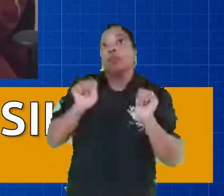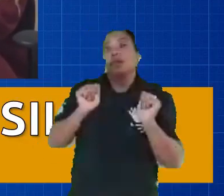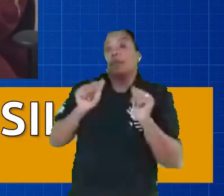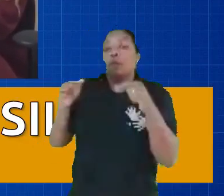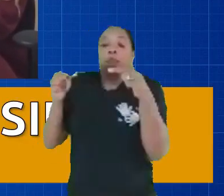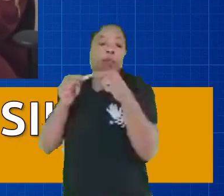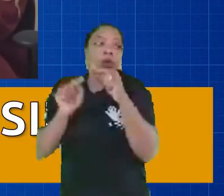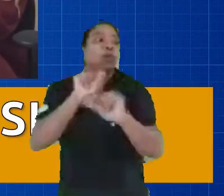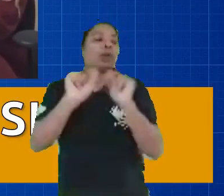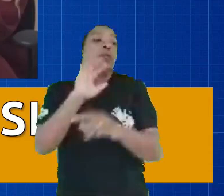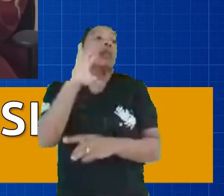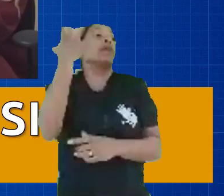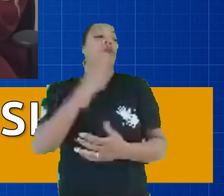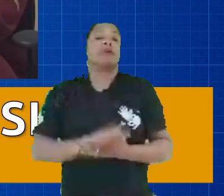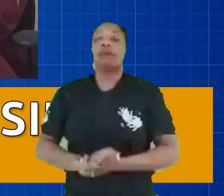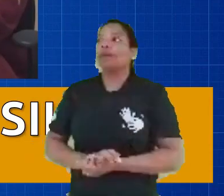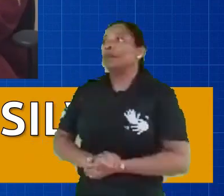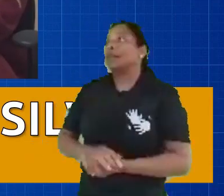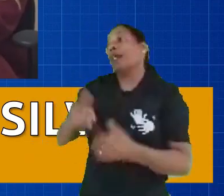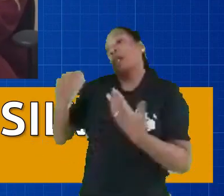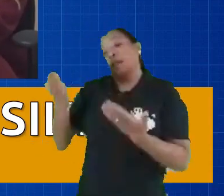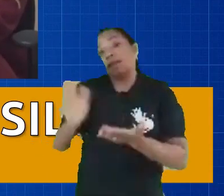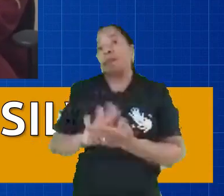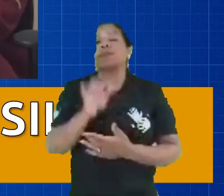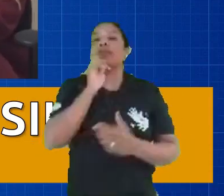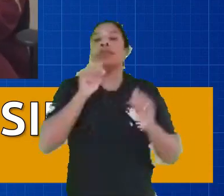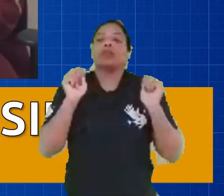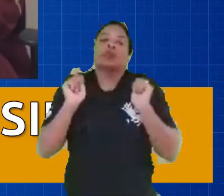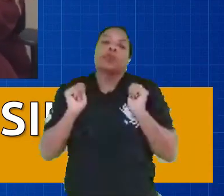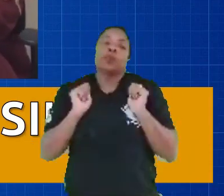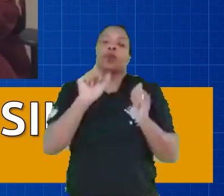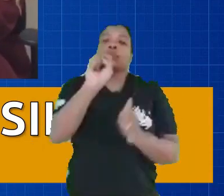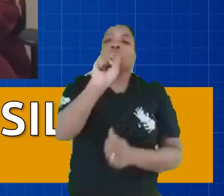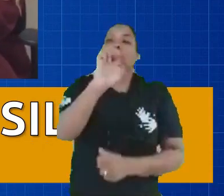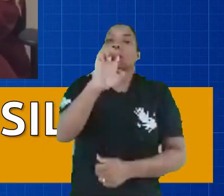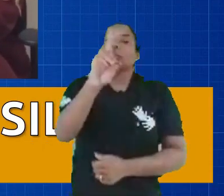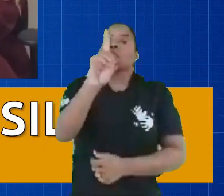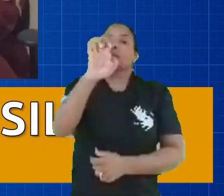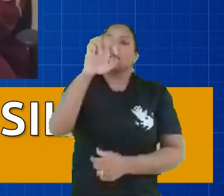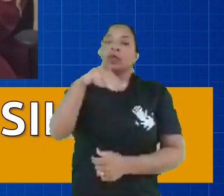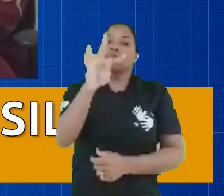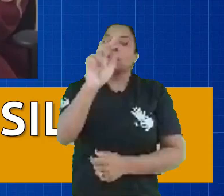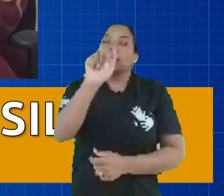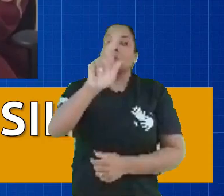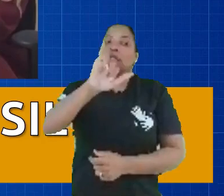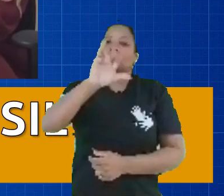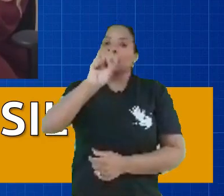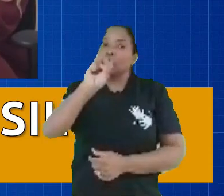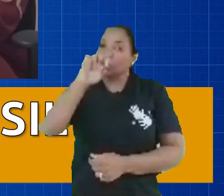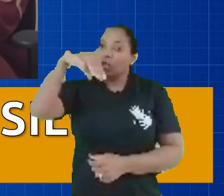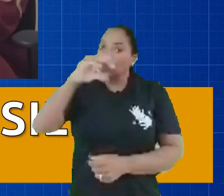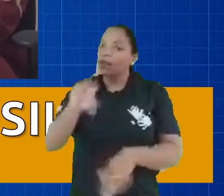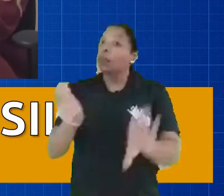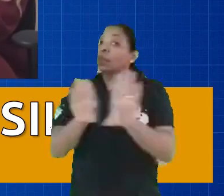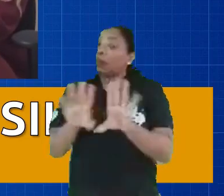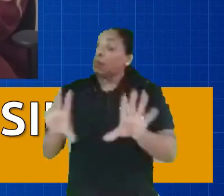juntamente com a alimentação desregrada, né, cheio de alimentos ultraprocessados, podem trazer diversos prejuízos para as